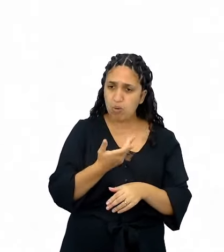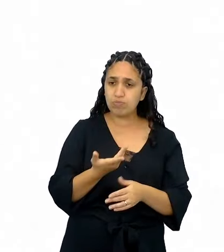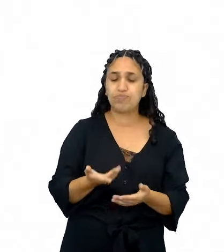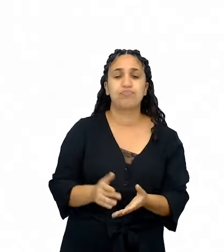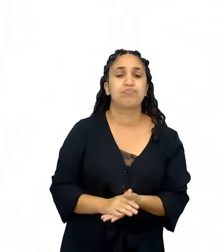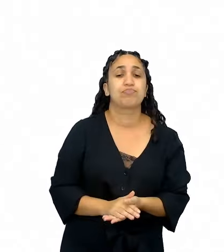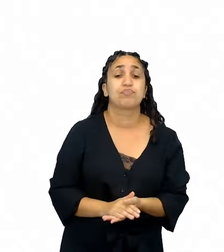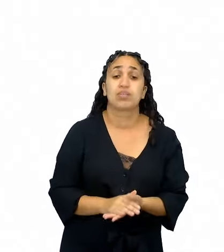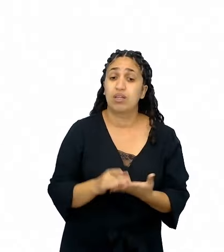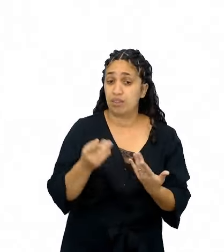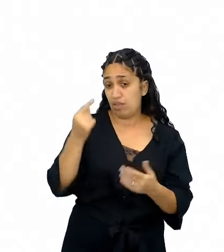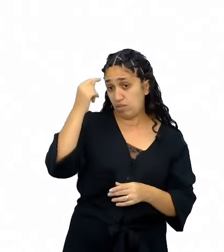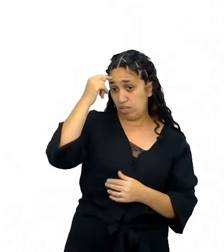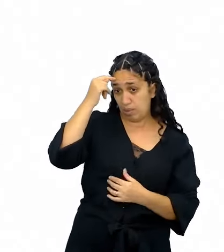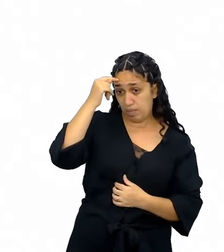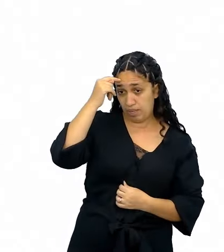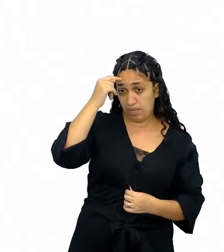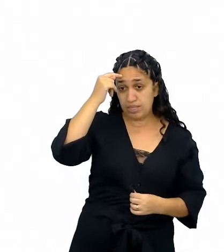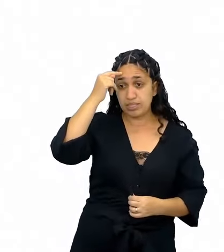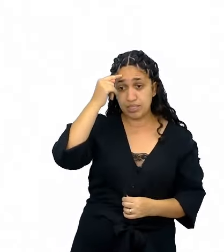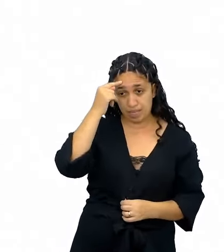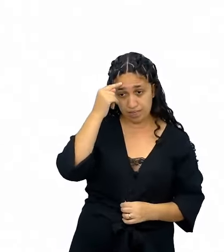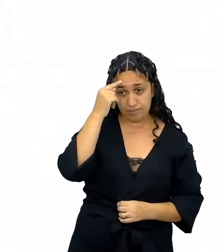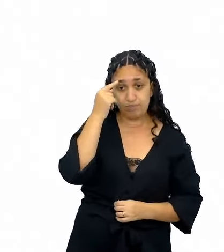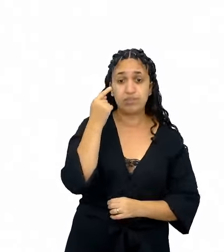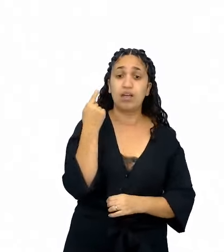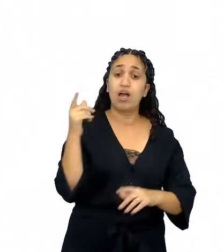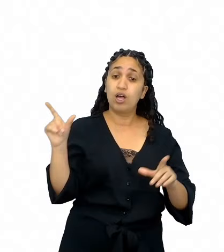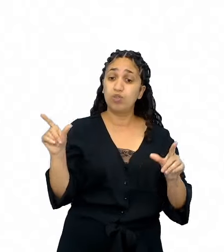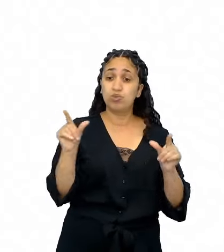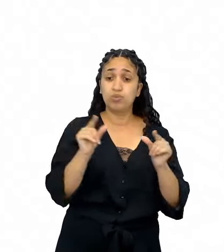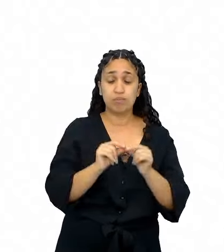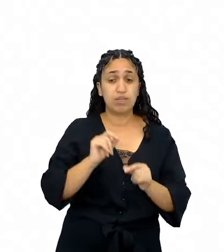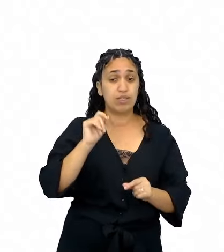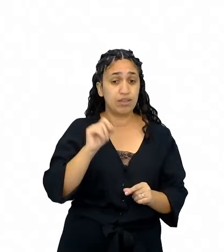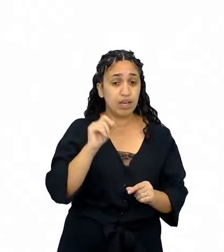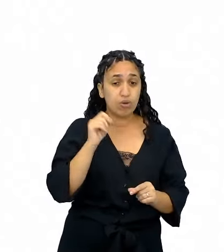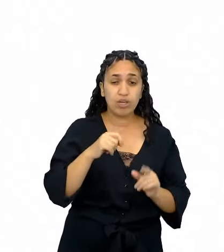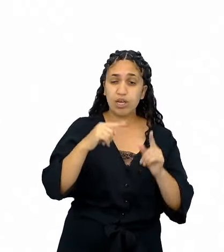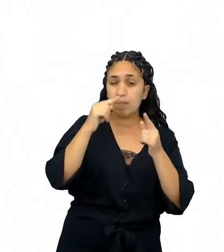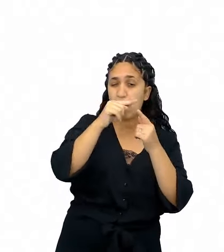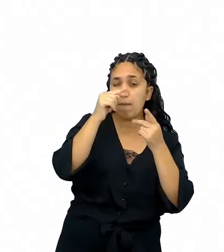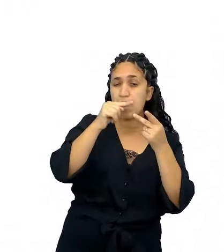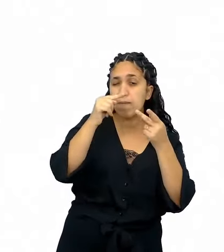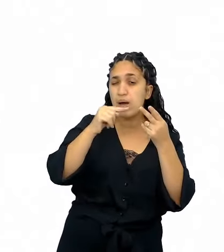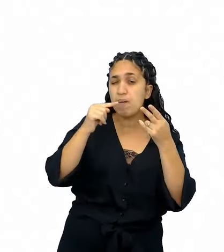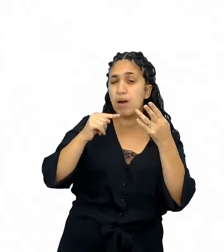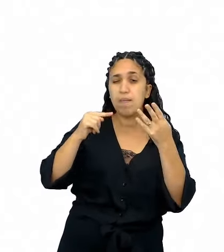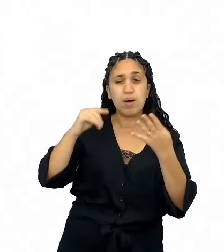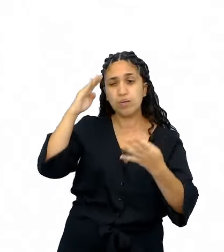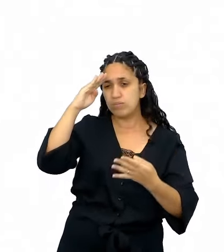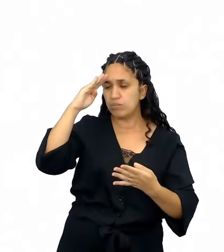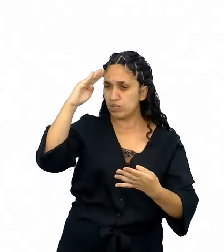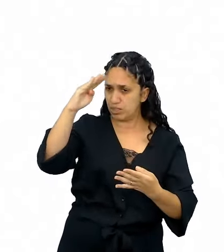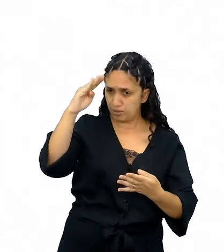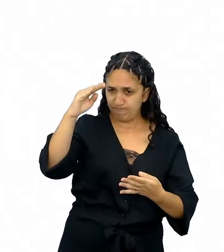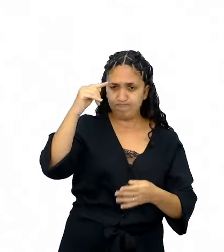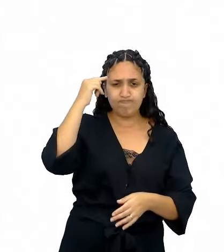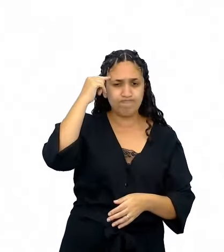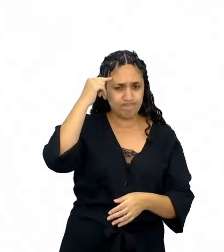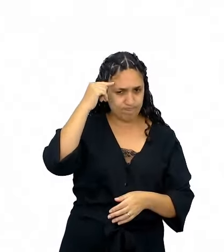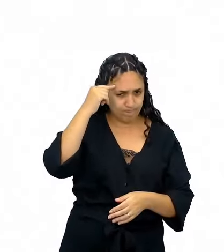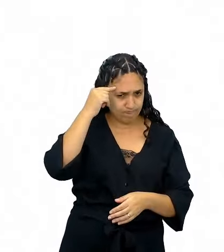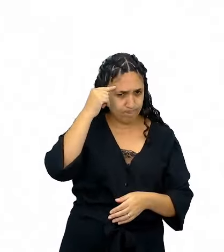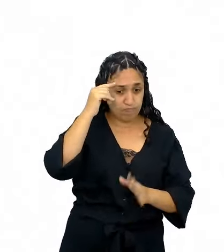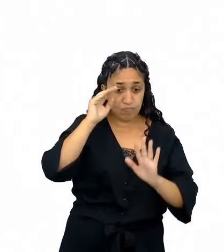do texto-fonte, com as próprias palavras, sem mudar o sentido dele, que para